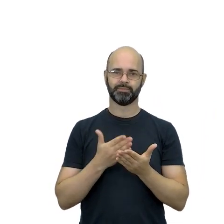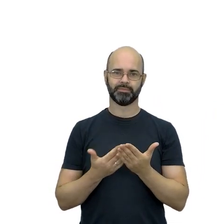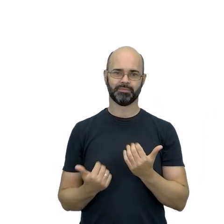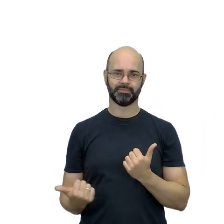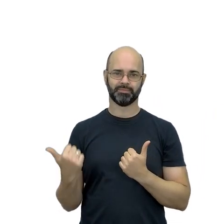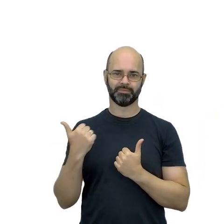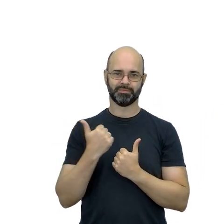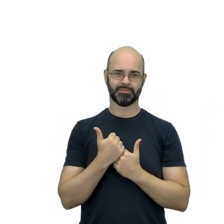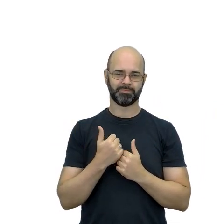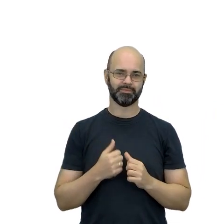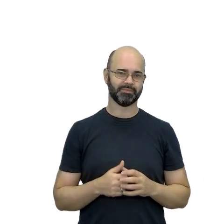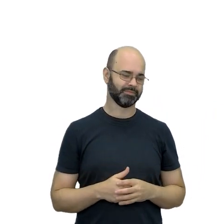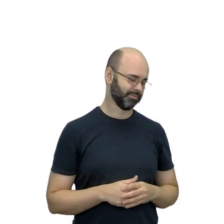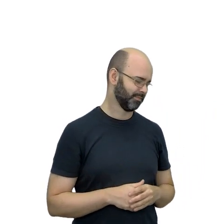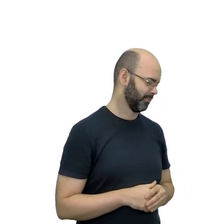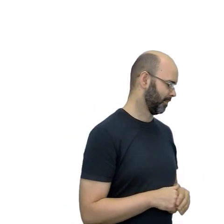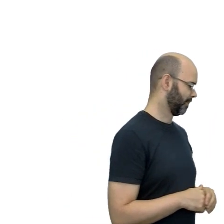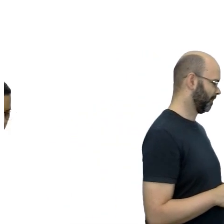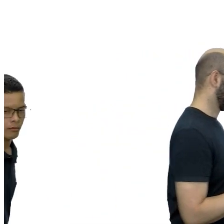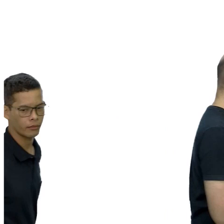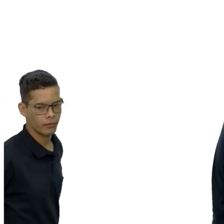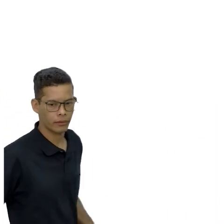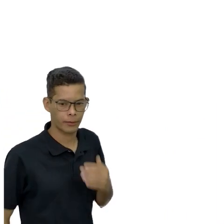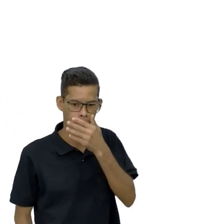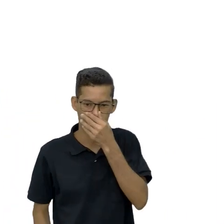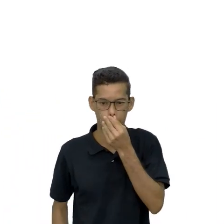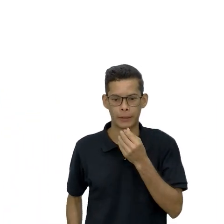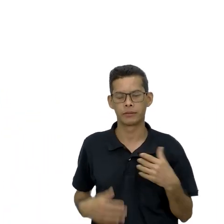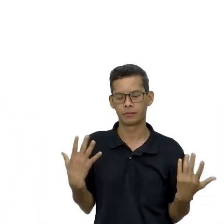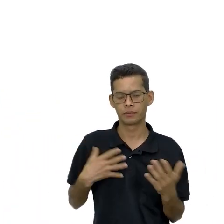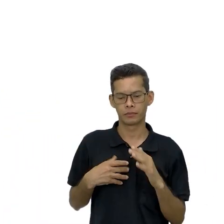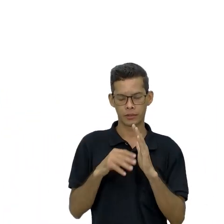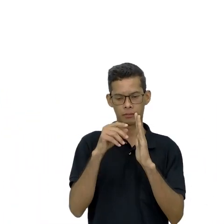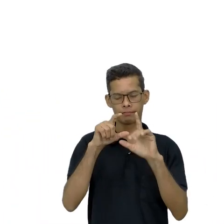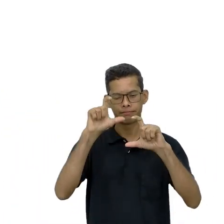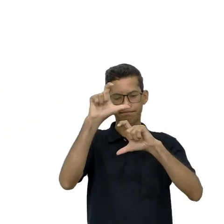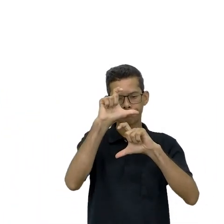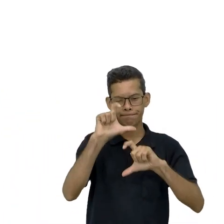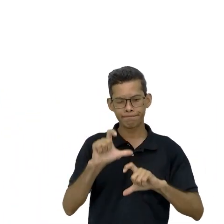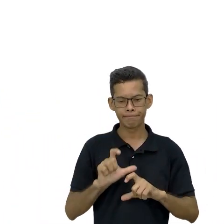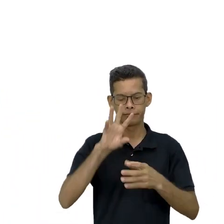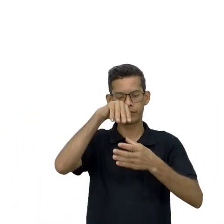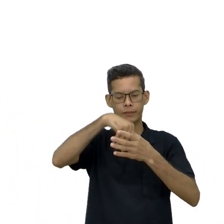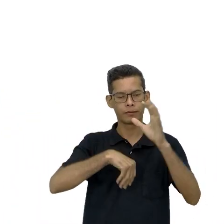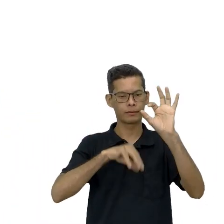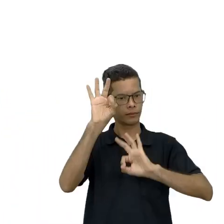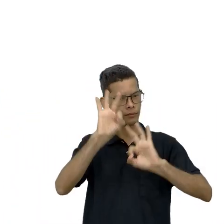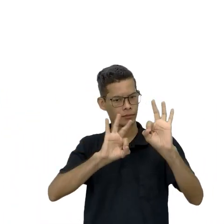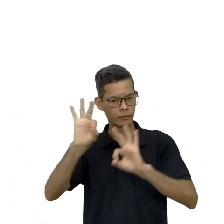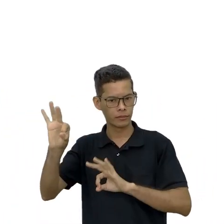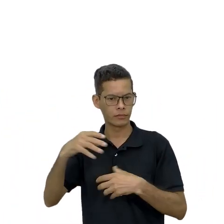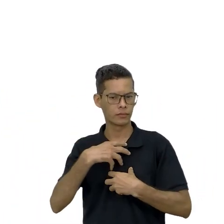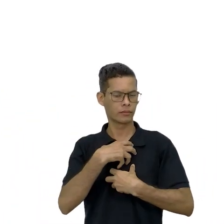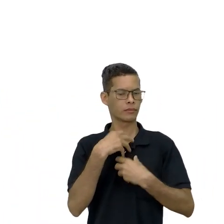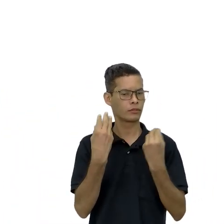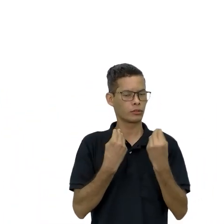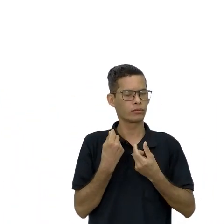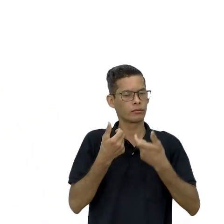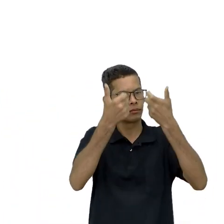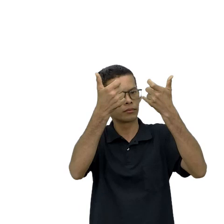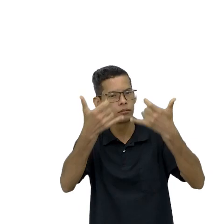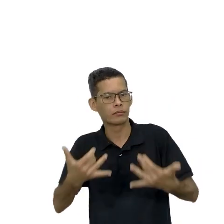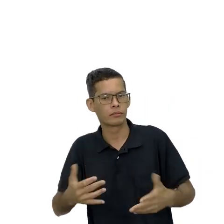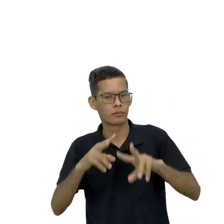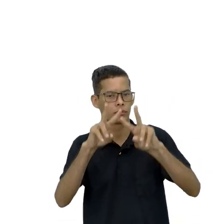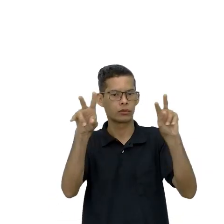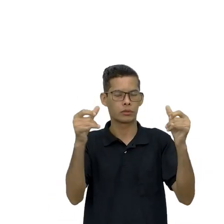o corpo dessa reportagem, que é organizada aí nos demais parágrafos, de modo, então, a detalhar as